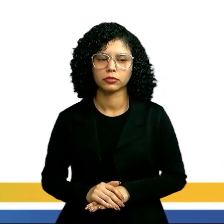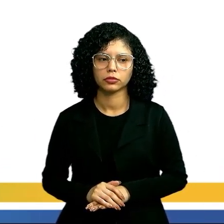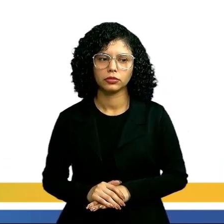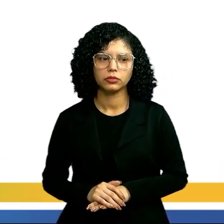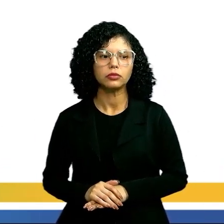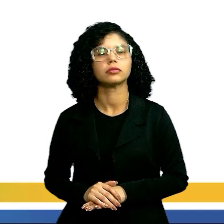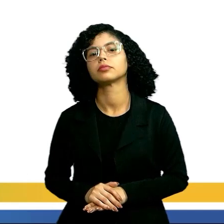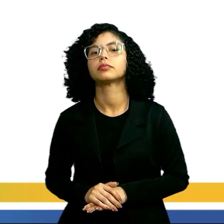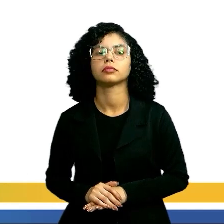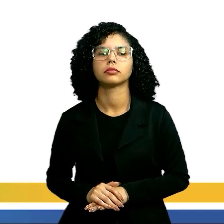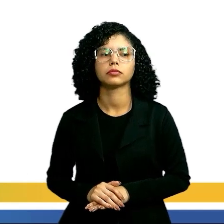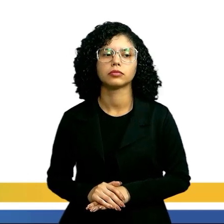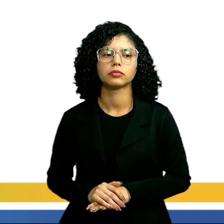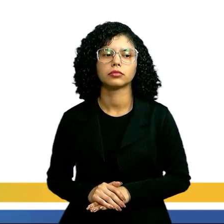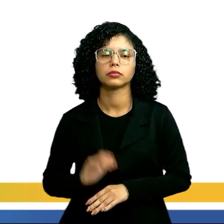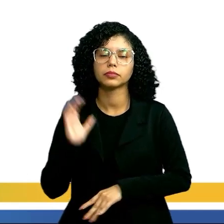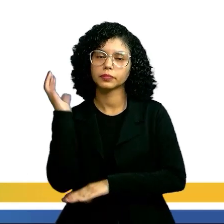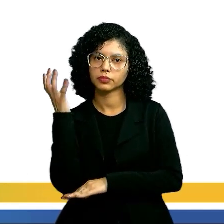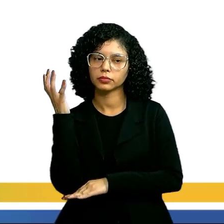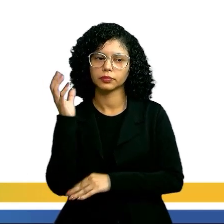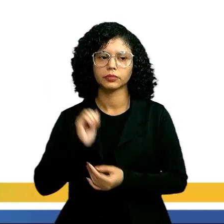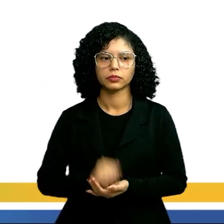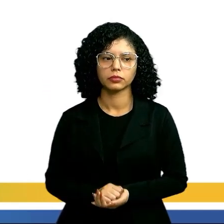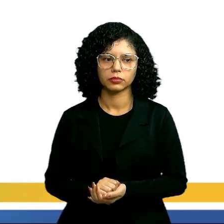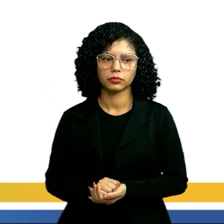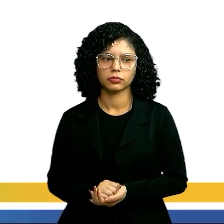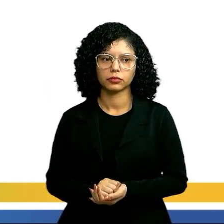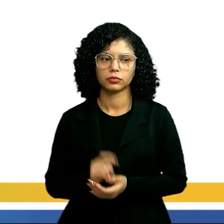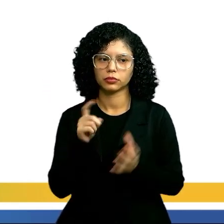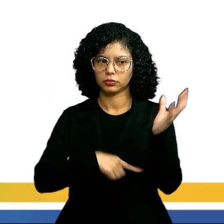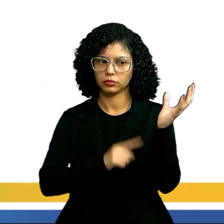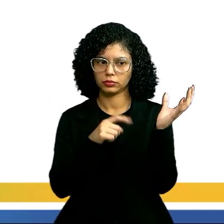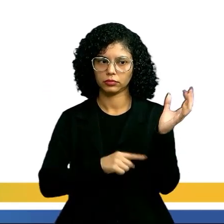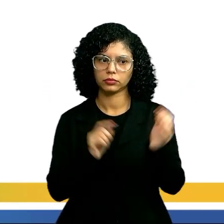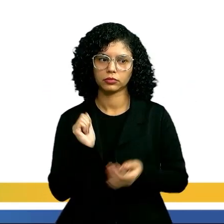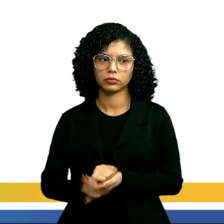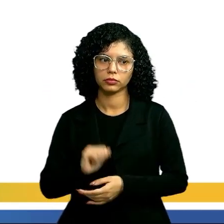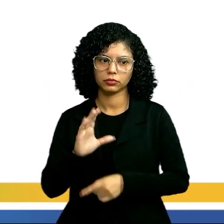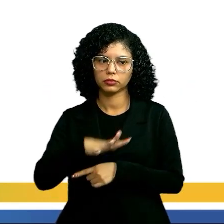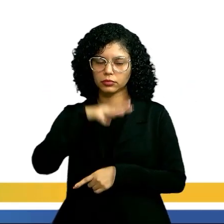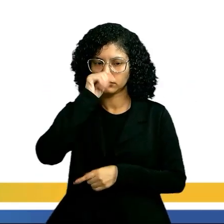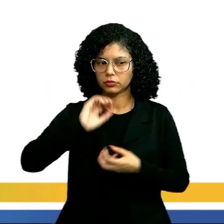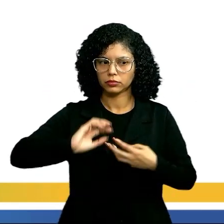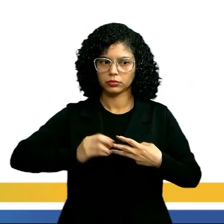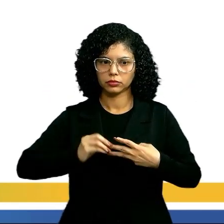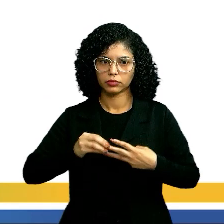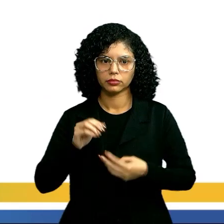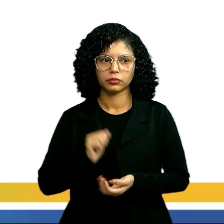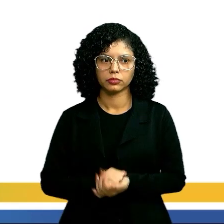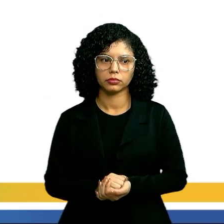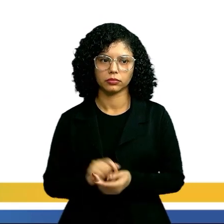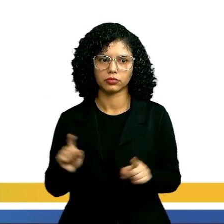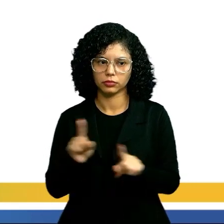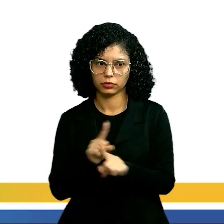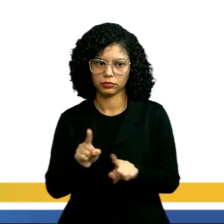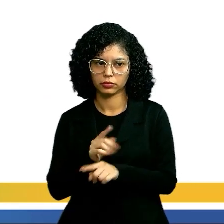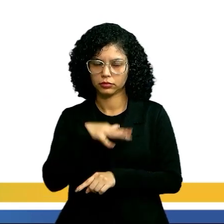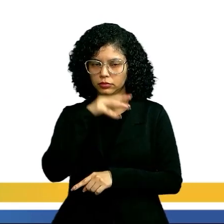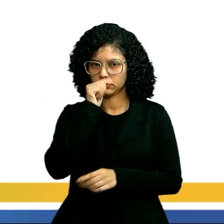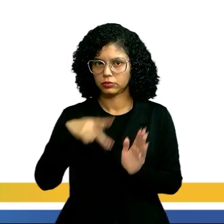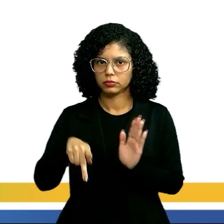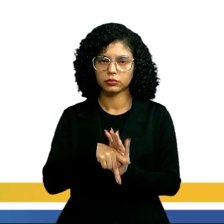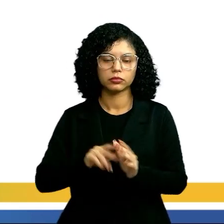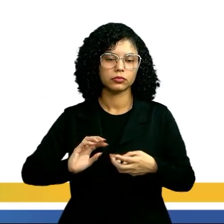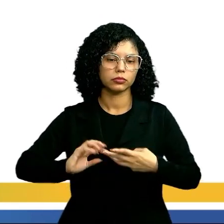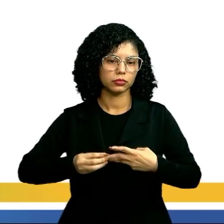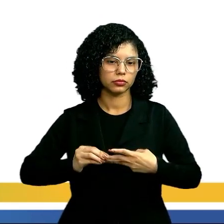não, quimiossíntese não. Plantas, quimiossíntese não. Fotossíntese pode até ser, hein? Respiração celular? Não, respiração